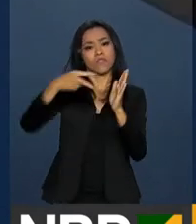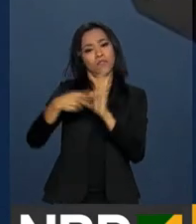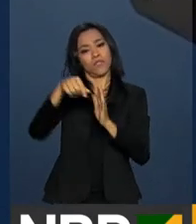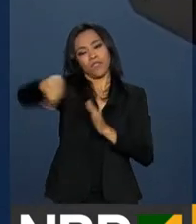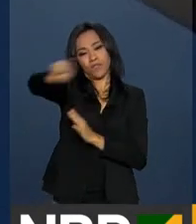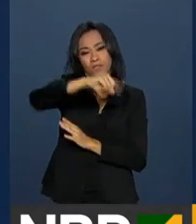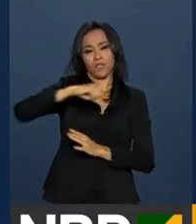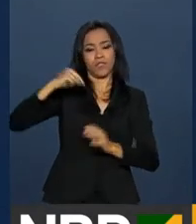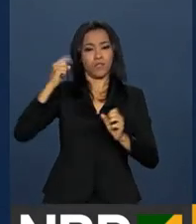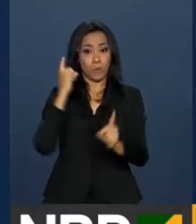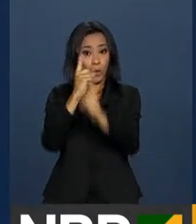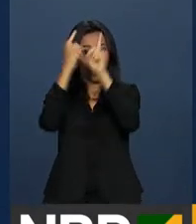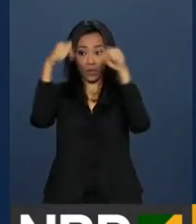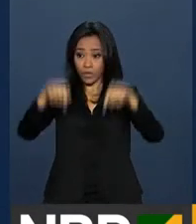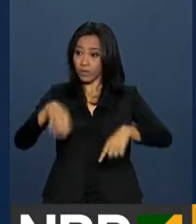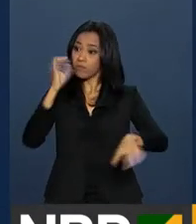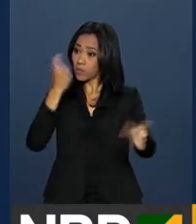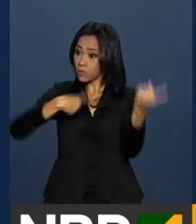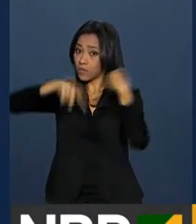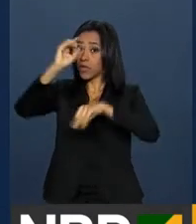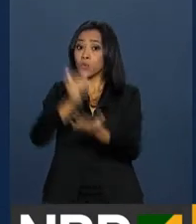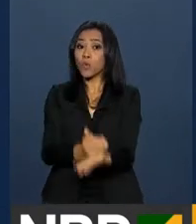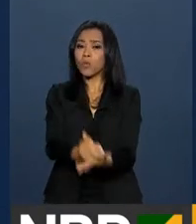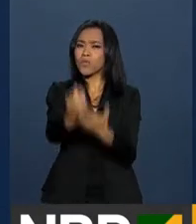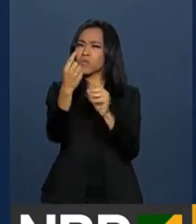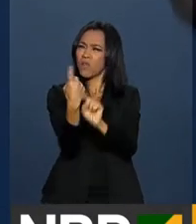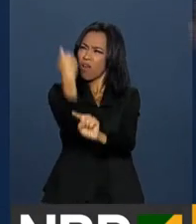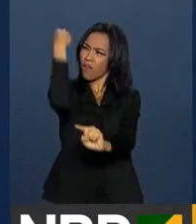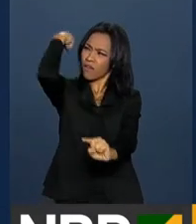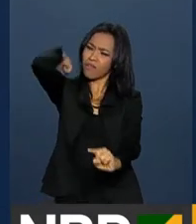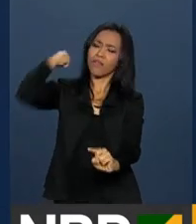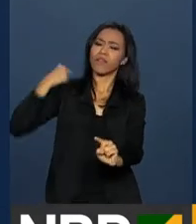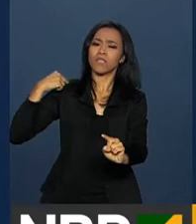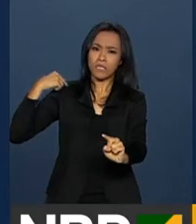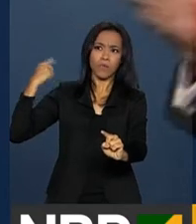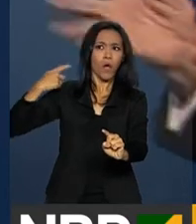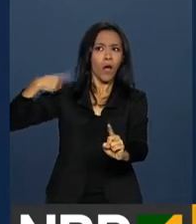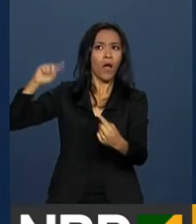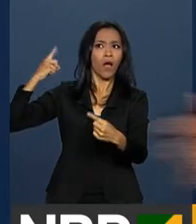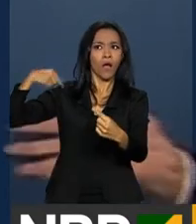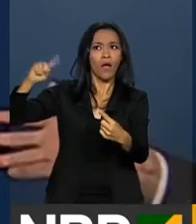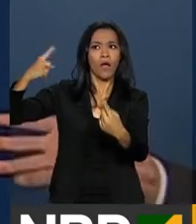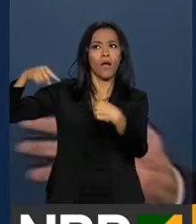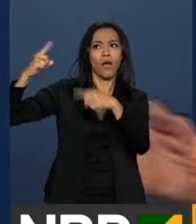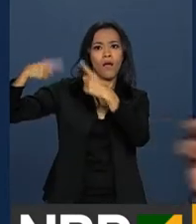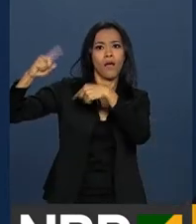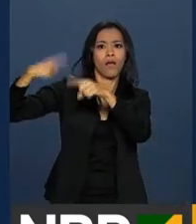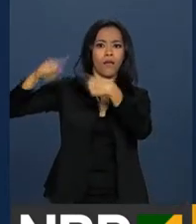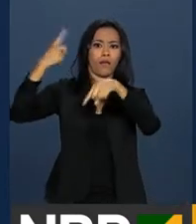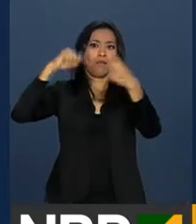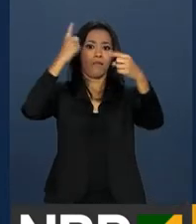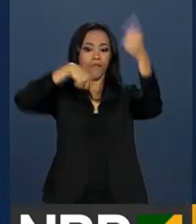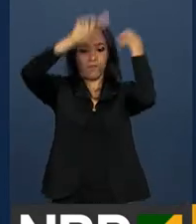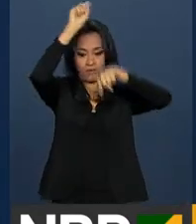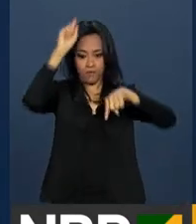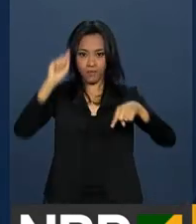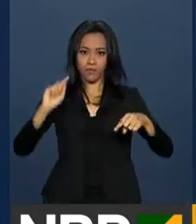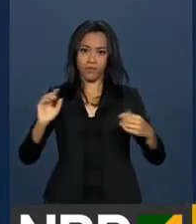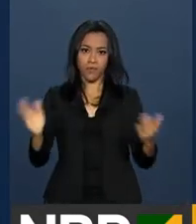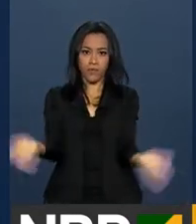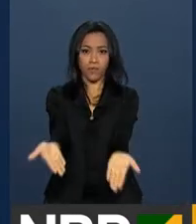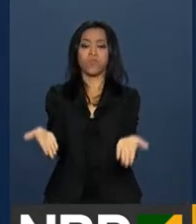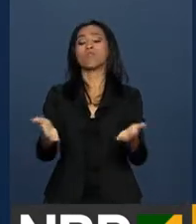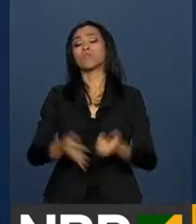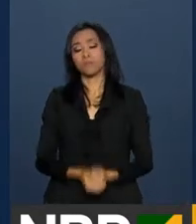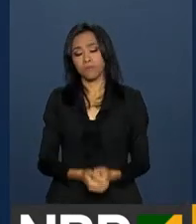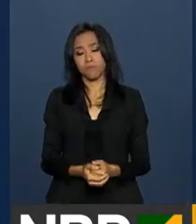dos Prefeitos, que começou lá atrás, teve sucesso ao longo do tempo e tem um sucesso extraordinário